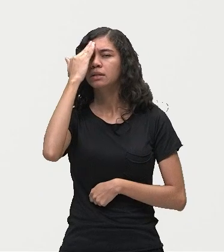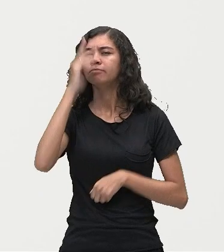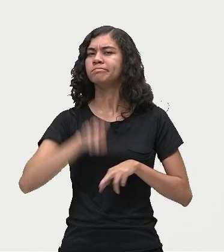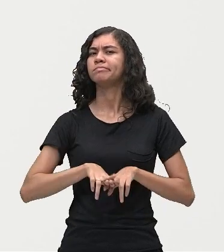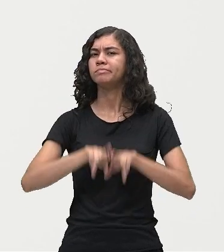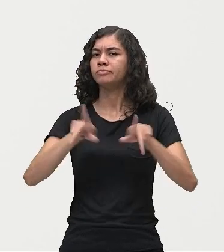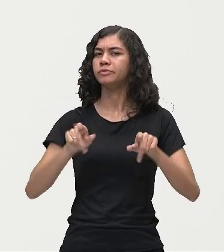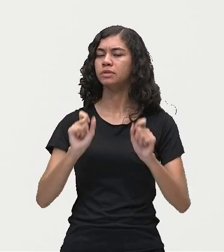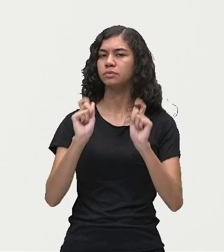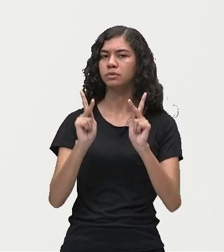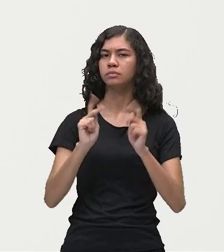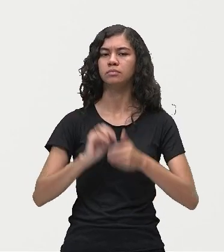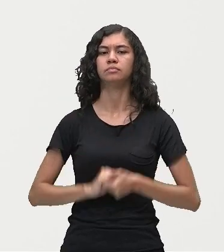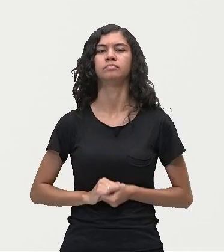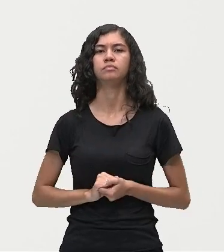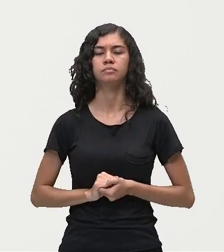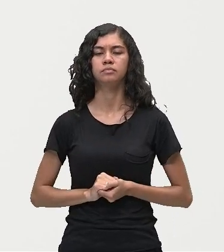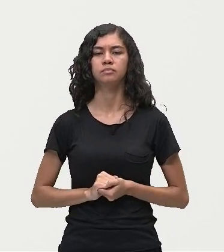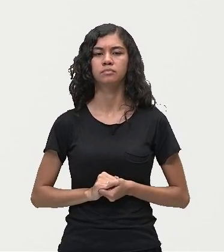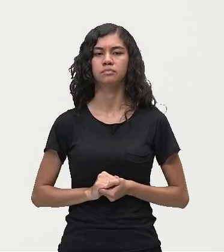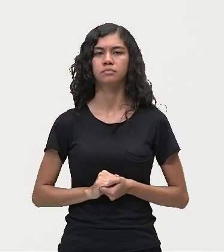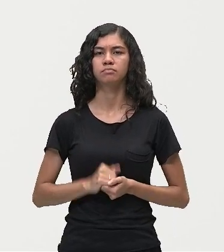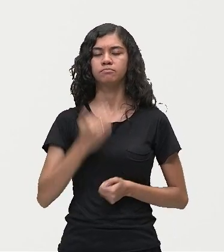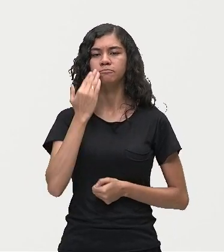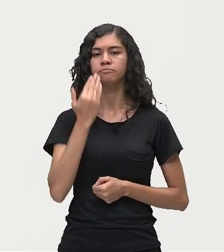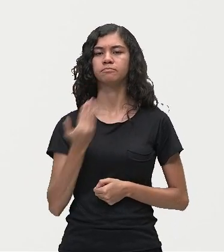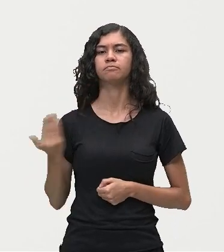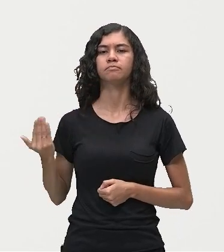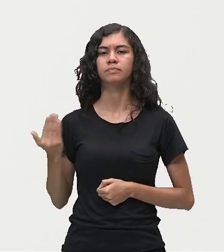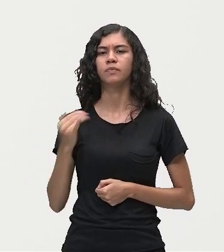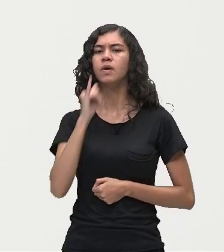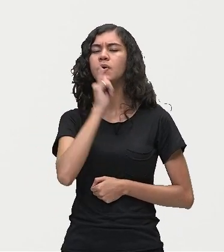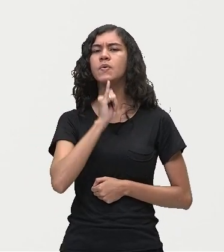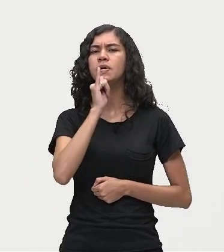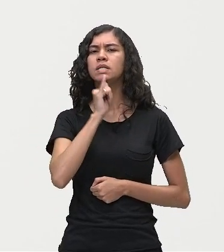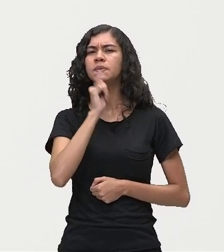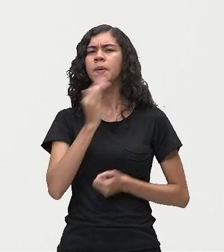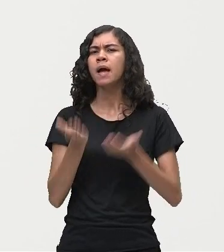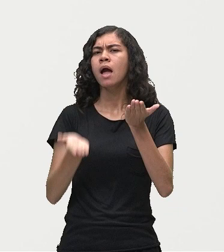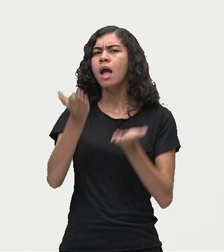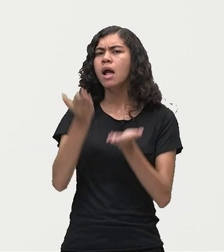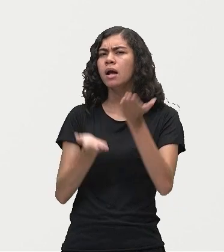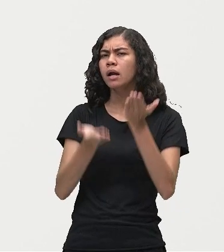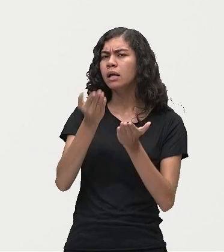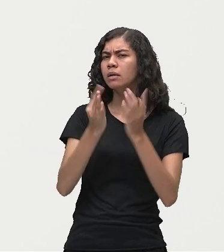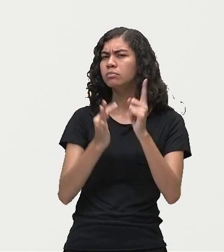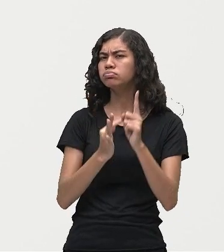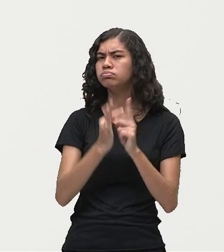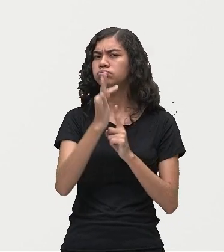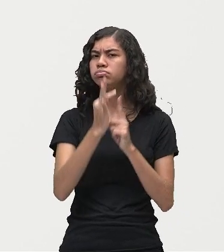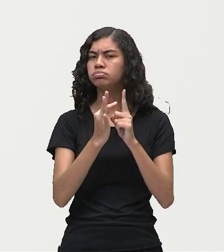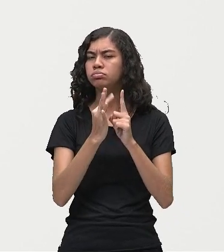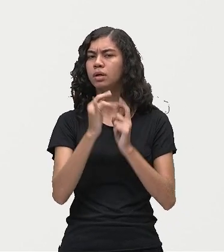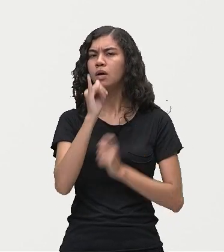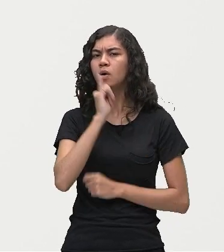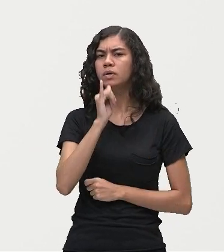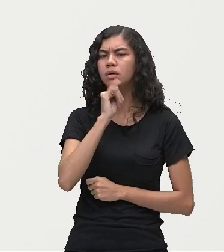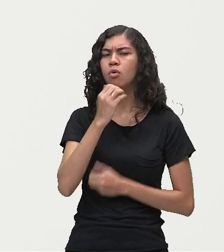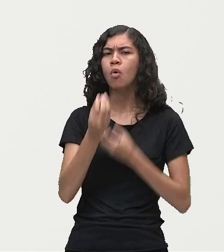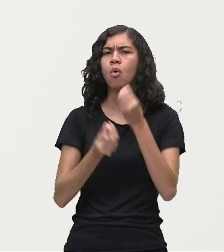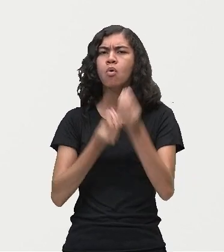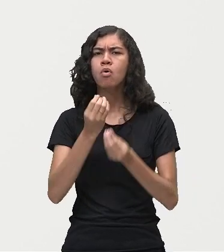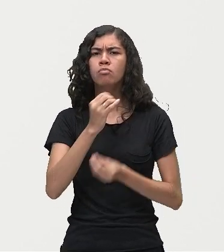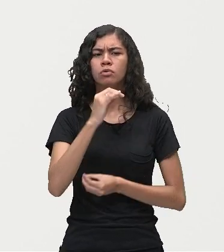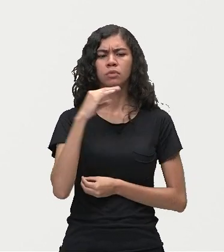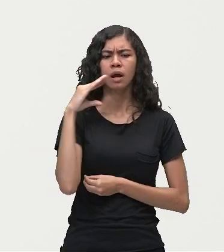bom? Aí a gente, olha aqui, gente, aqui é um exemplo, o equilíbrio térmico é um exemplo de como o calor passa de um corpo para